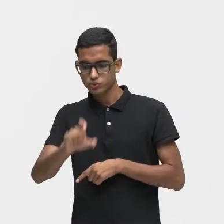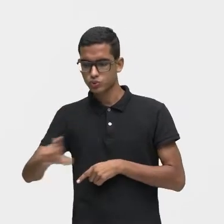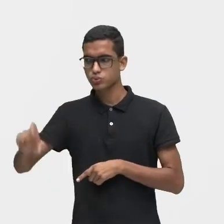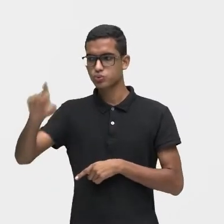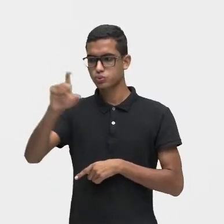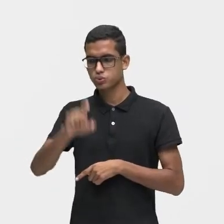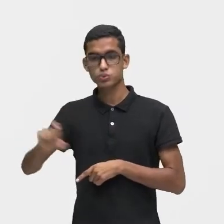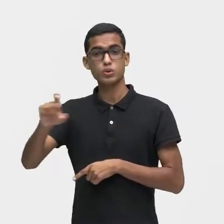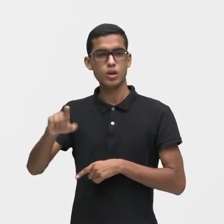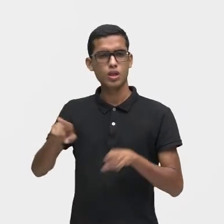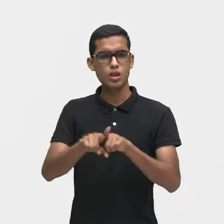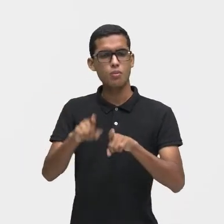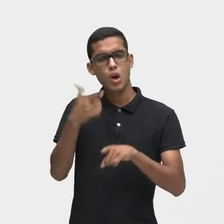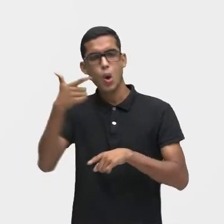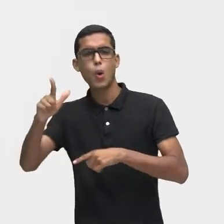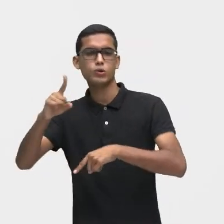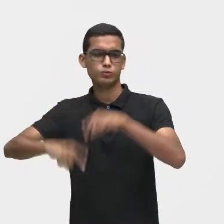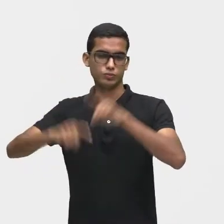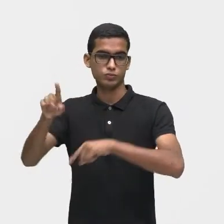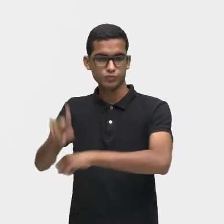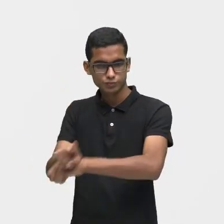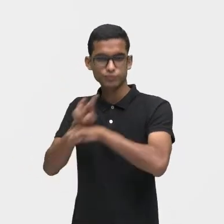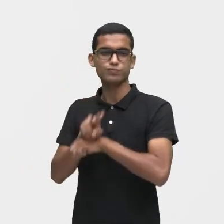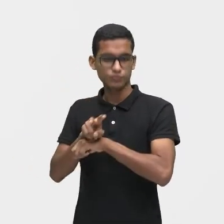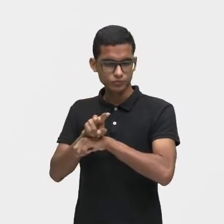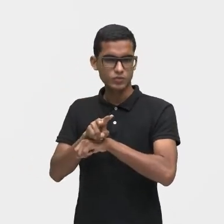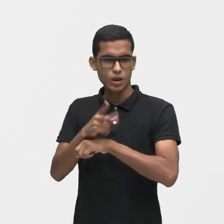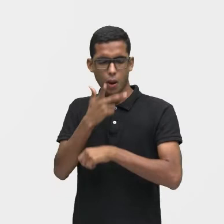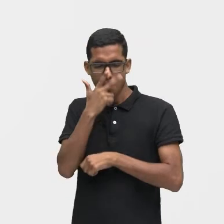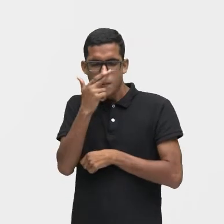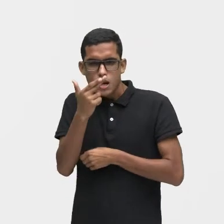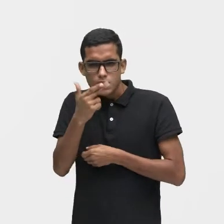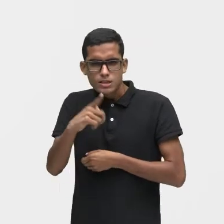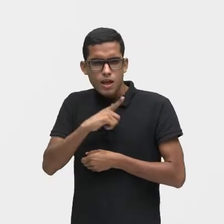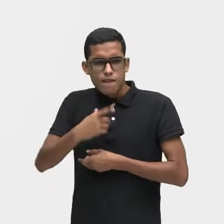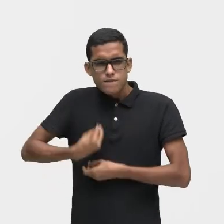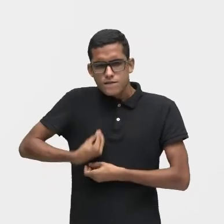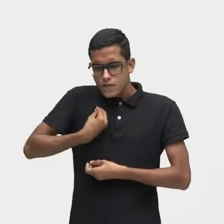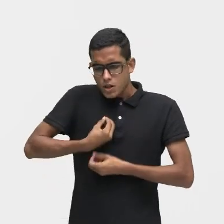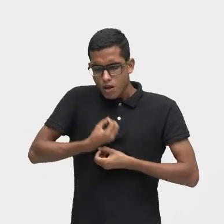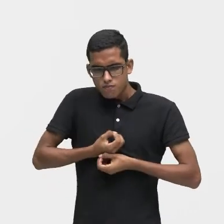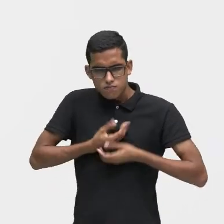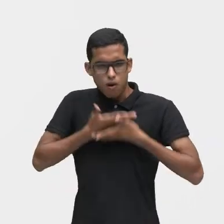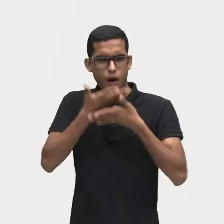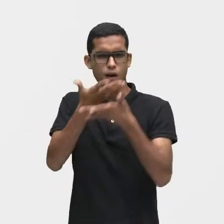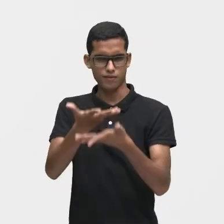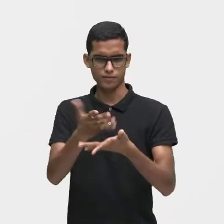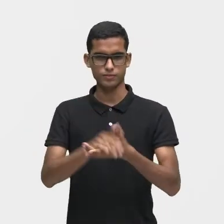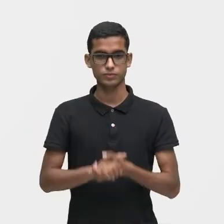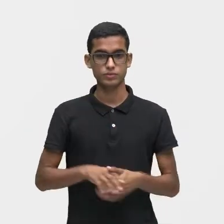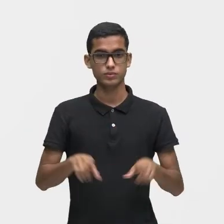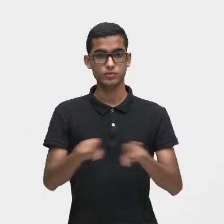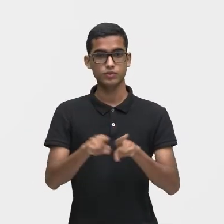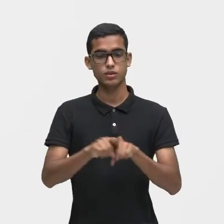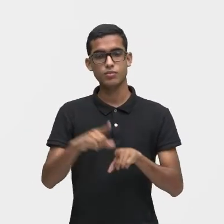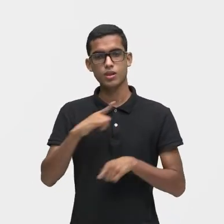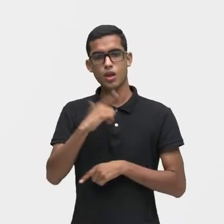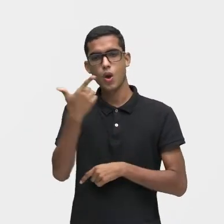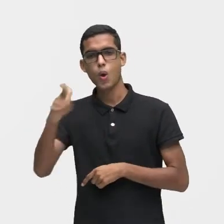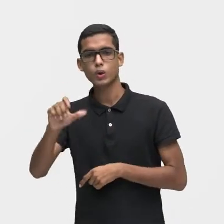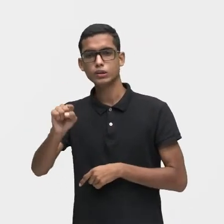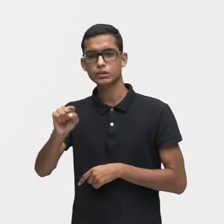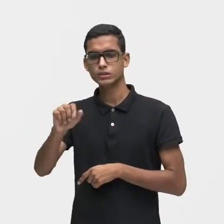e fazem a arte ainda mais viva. Um termo utilizado nessa modalidade artística é spot, local onde